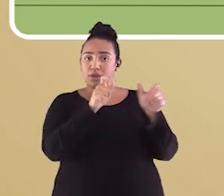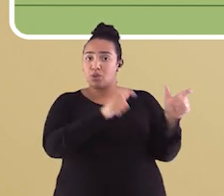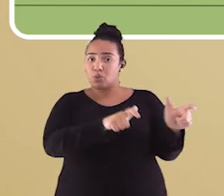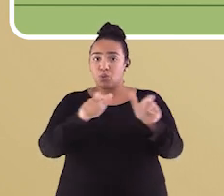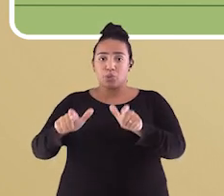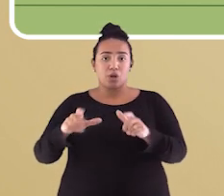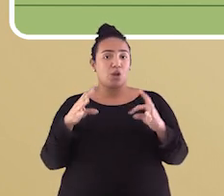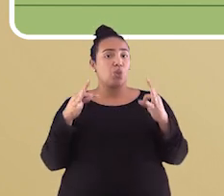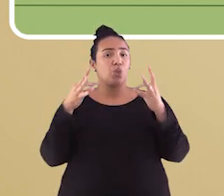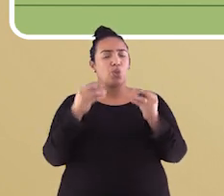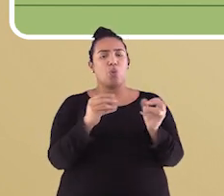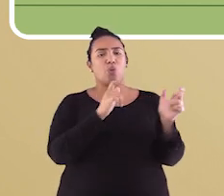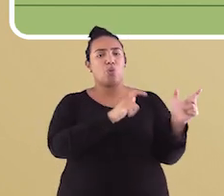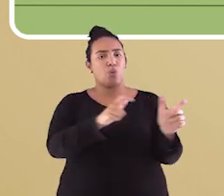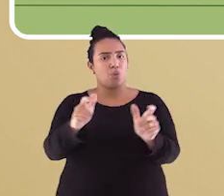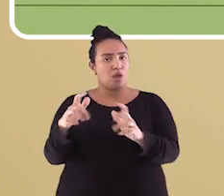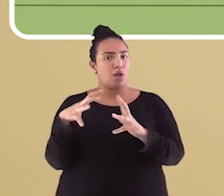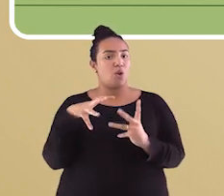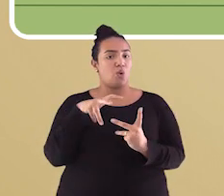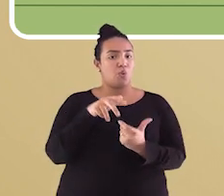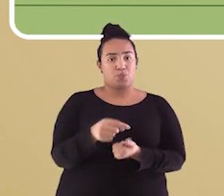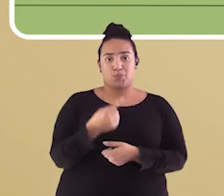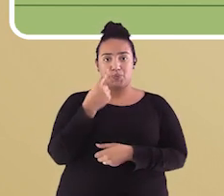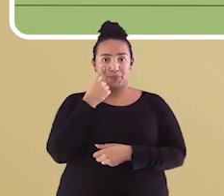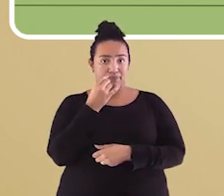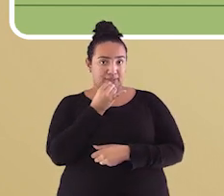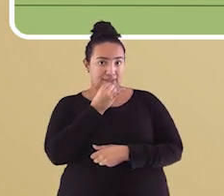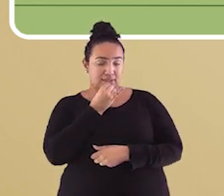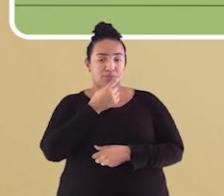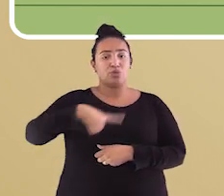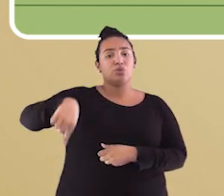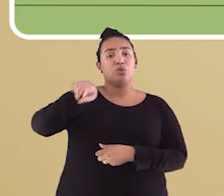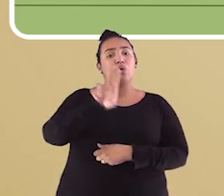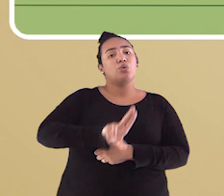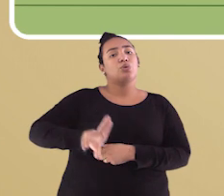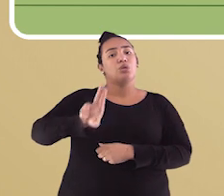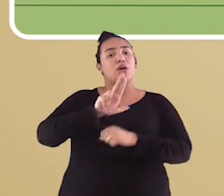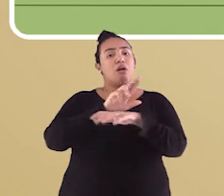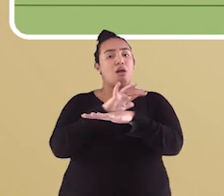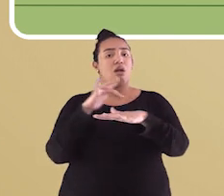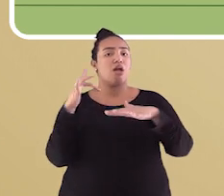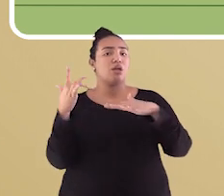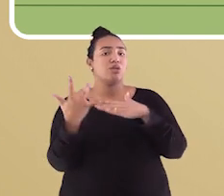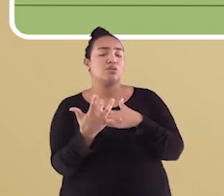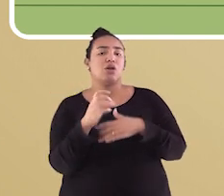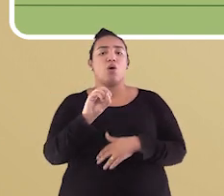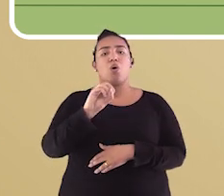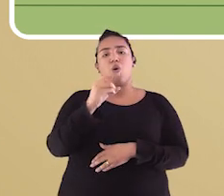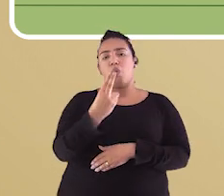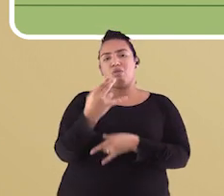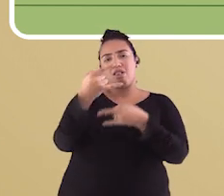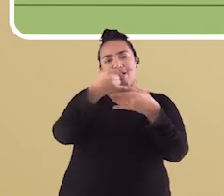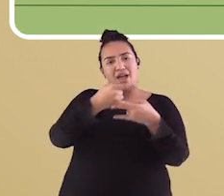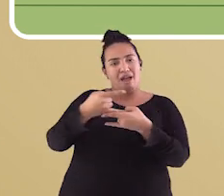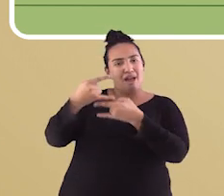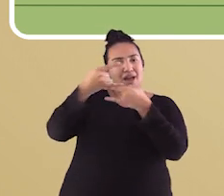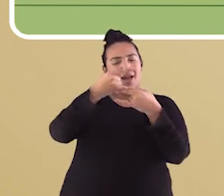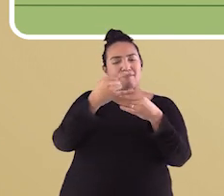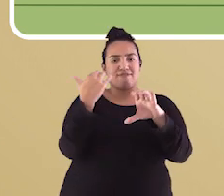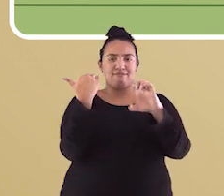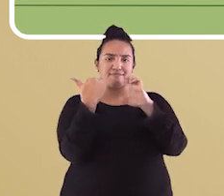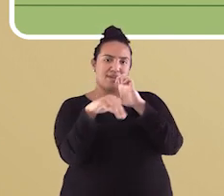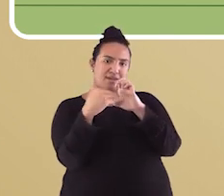as partes do mundo. Como, por exemplo, quando usamos as redes sociais, fazemos chamadas de vídeo, mandamos